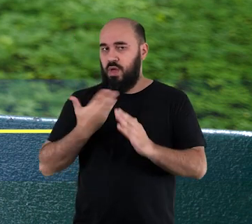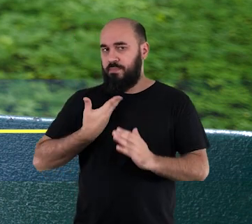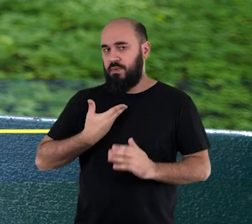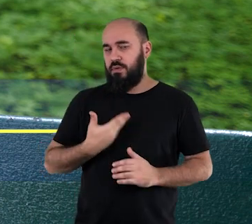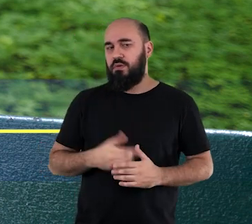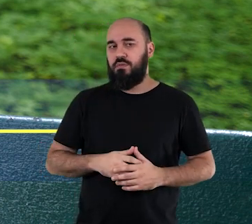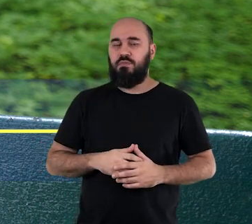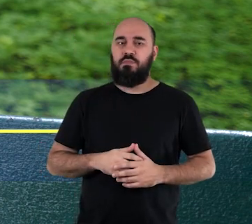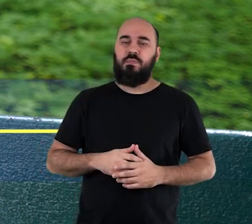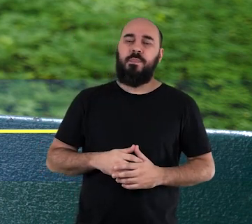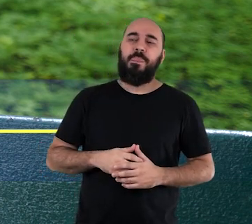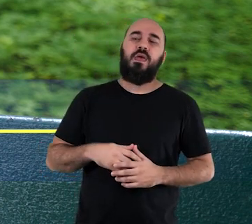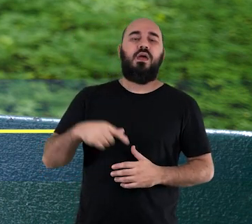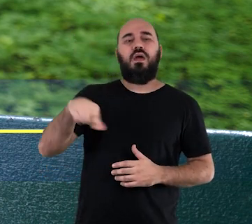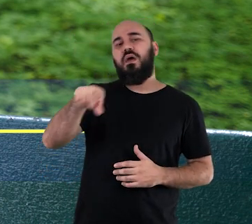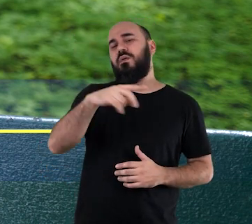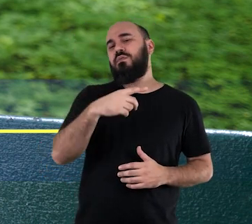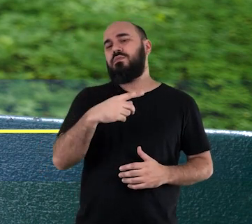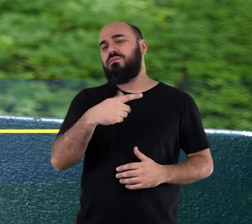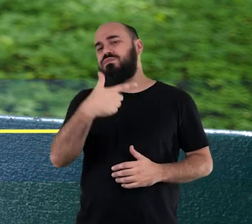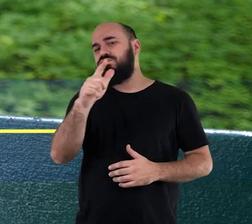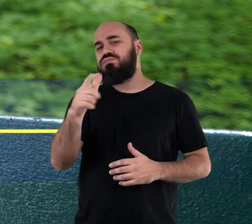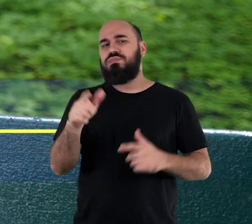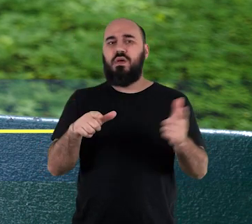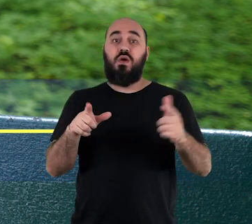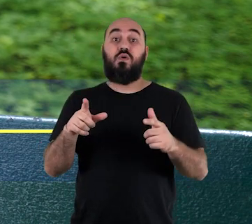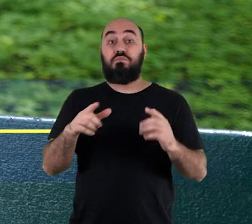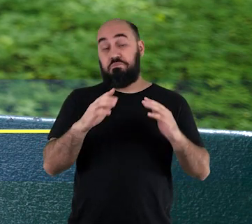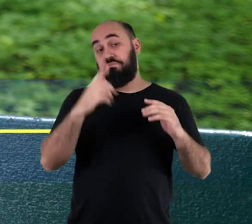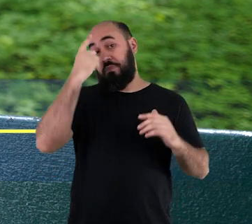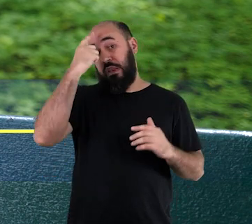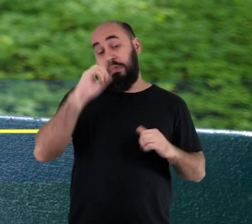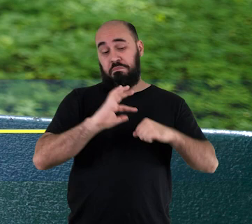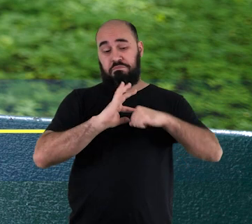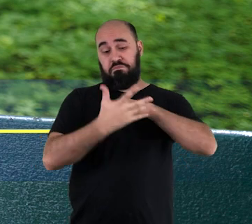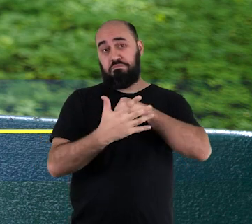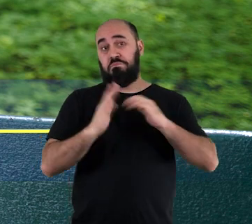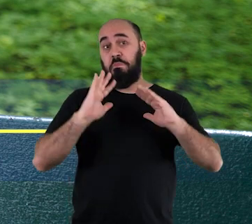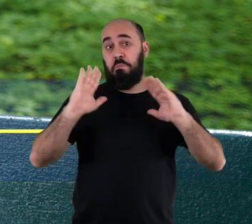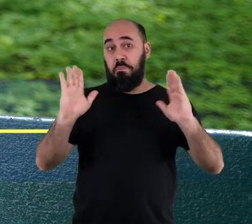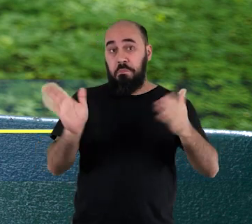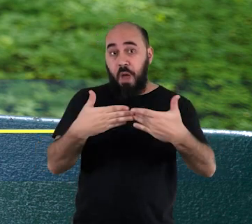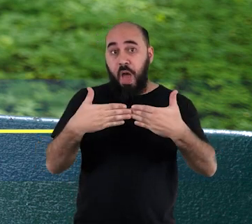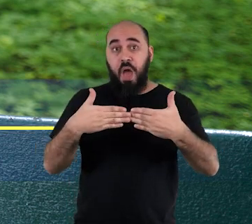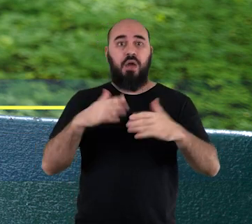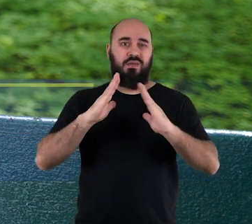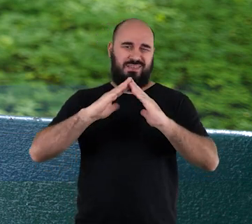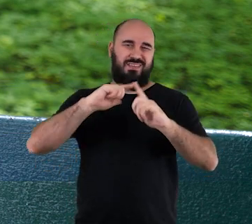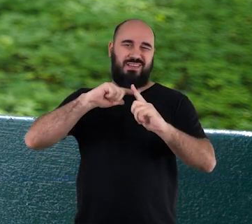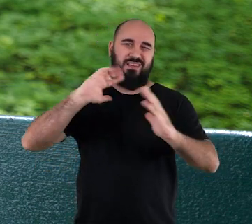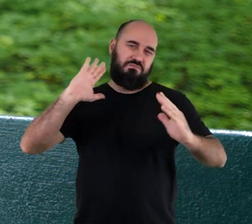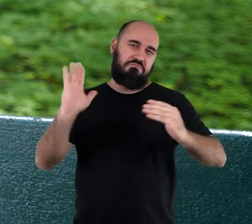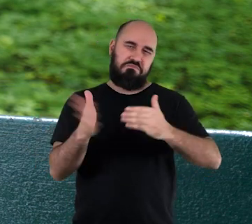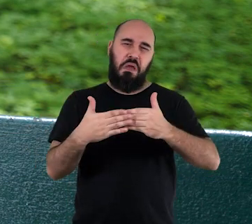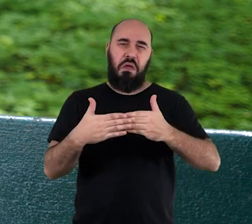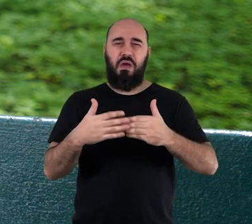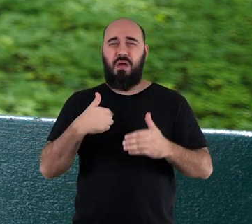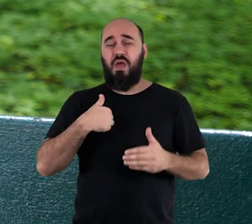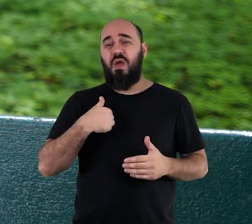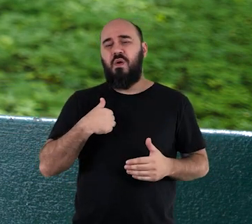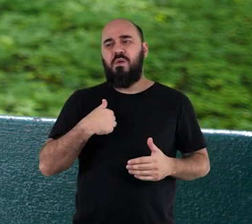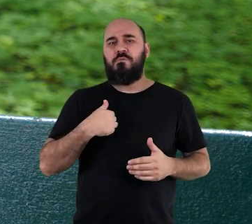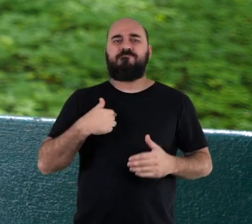pandemia. Mas eu falei com Deus que a partir do momento que as igrejas voltassem a abrir, eu ia buscar a igreja mais próxima da minha